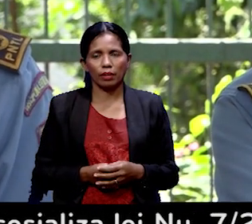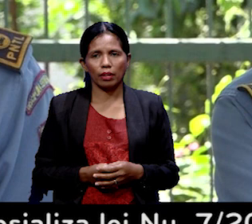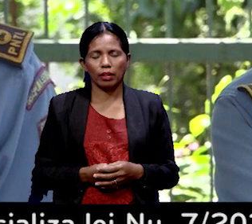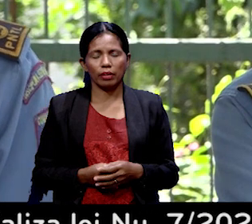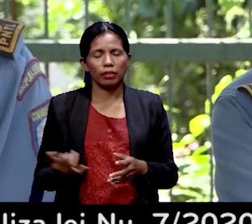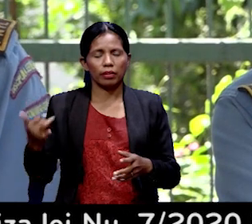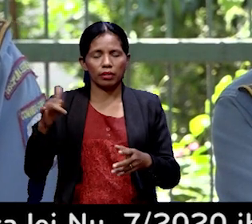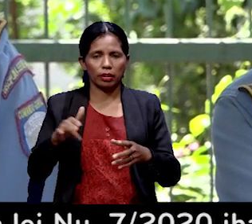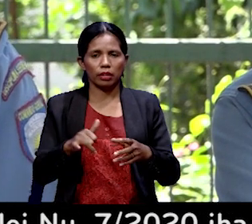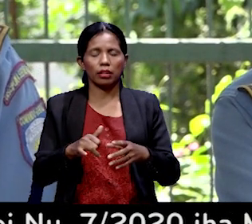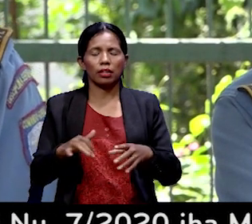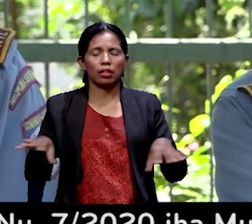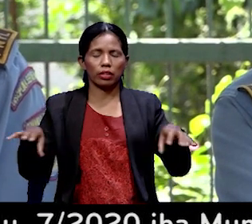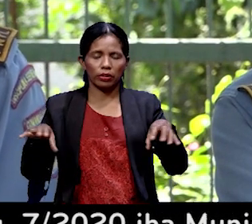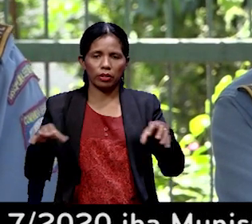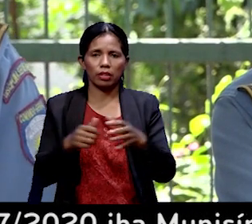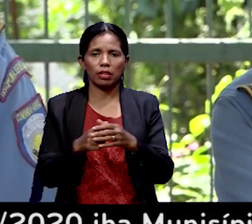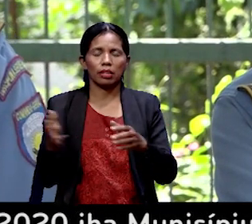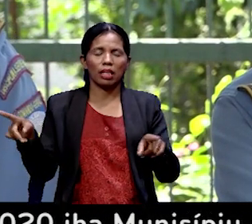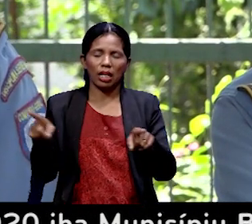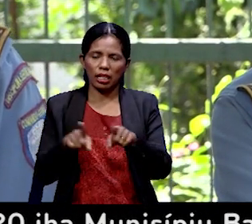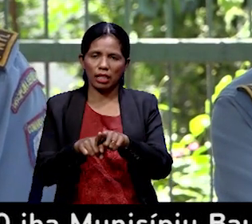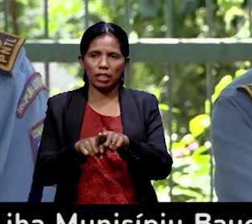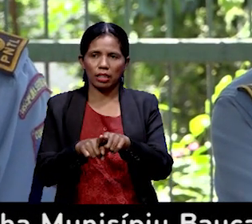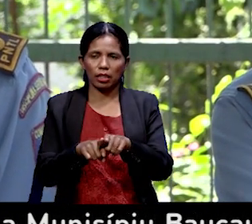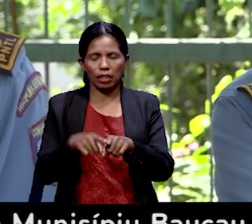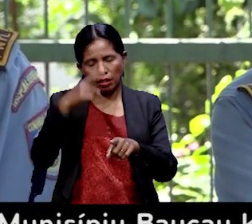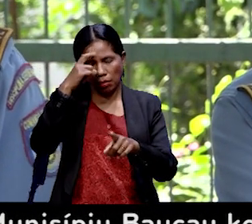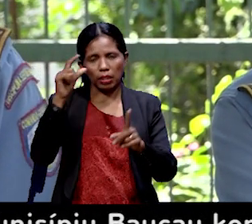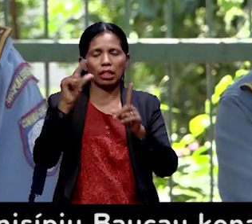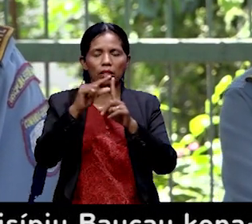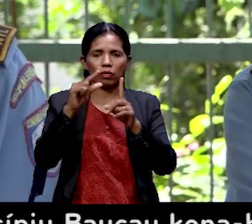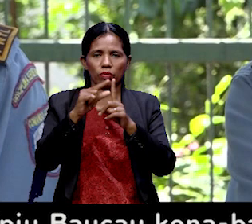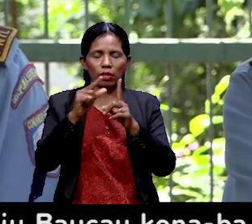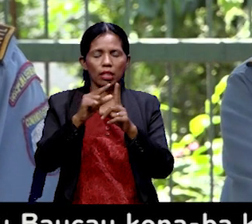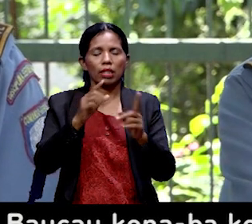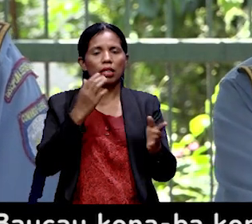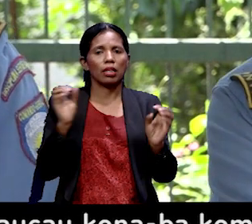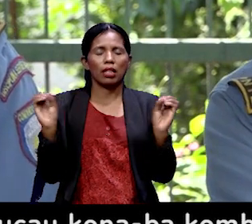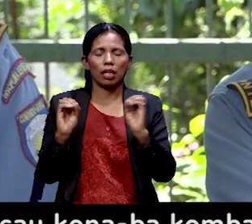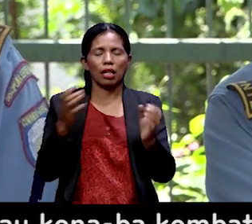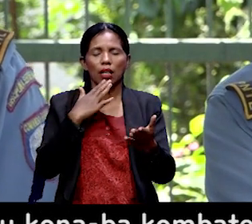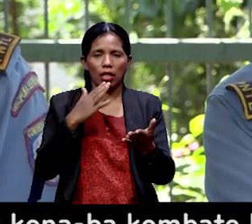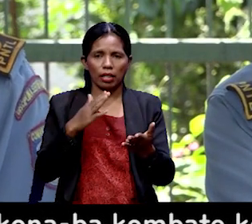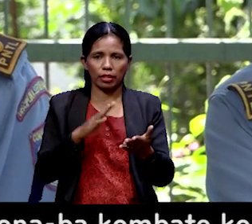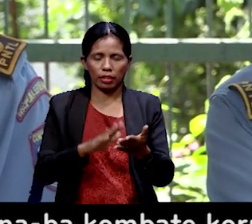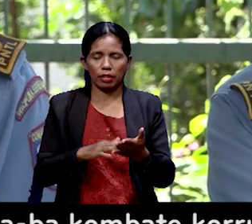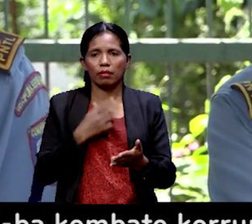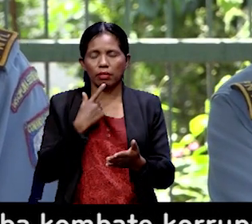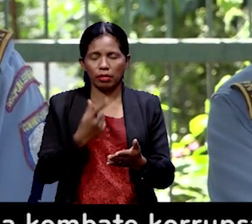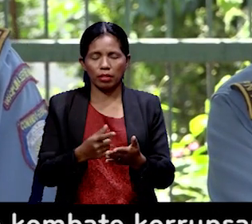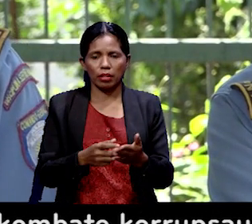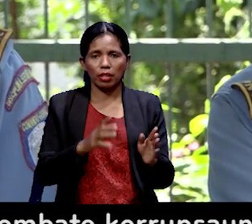sira ataca malo, babaco malo, tamba de lia fuan lá cona malo. E suspeito mas agora já que ela e ela processo